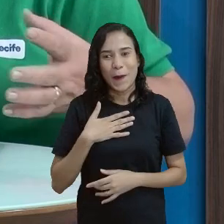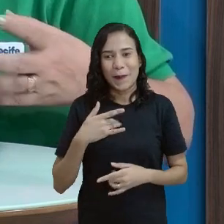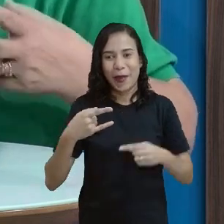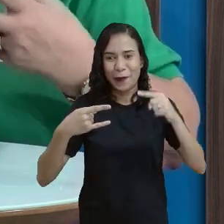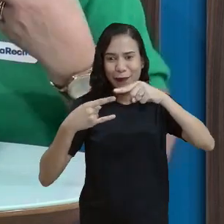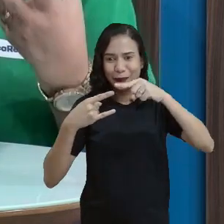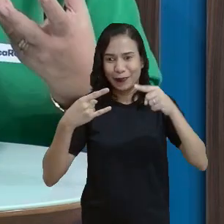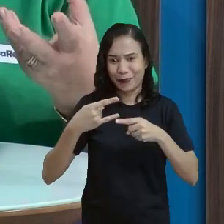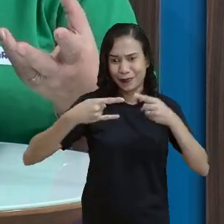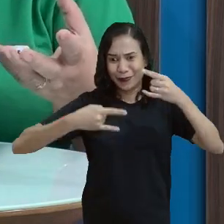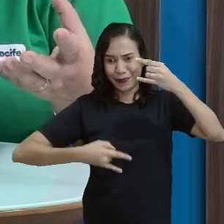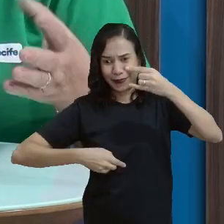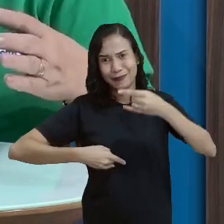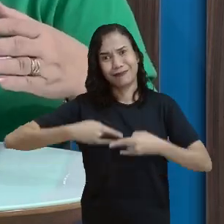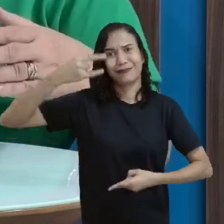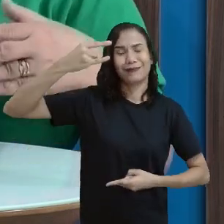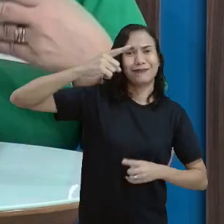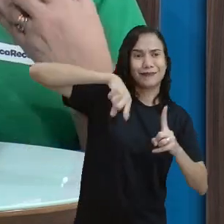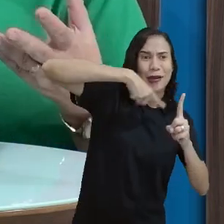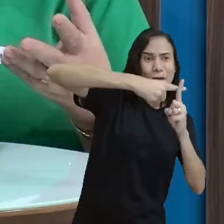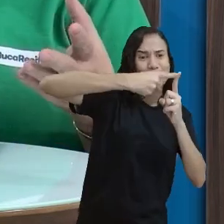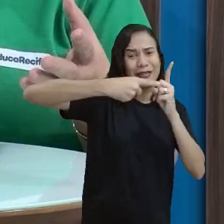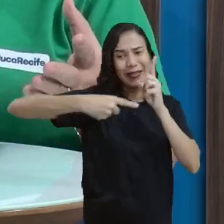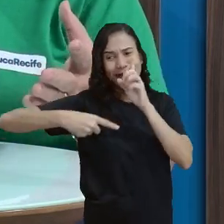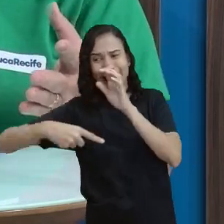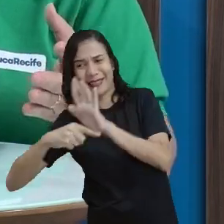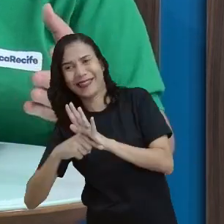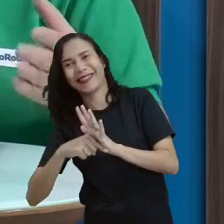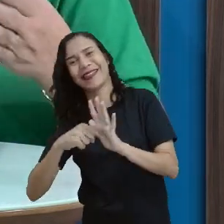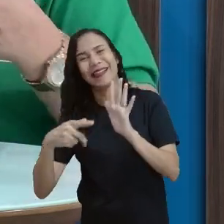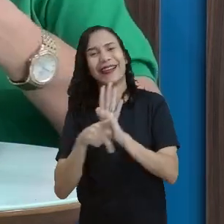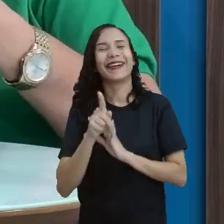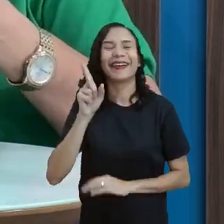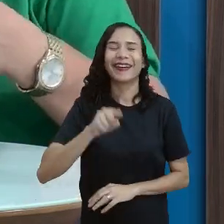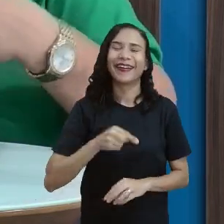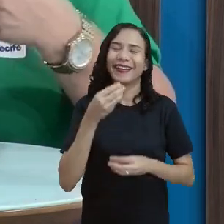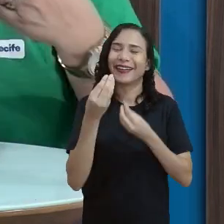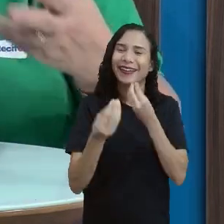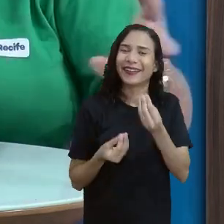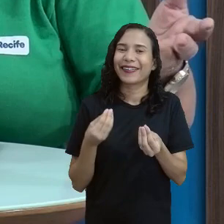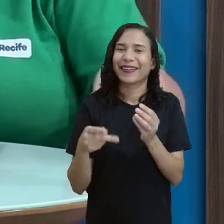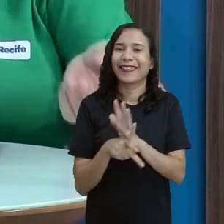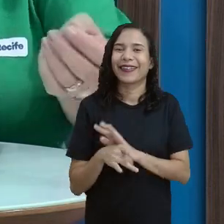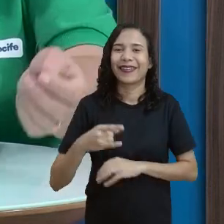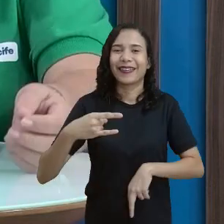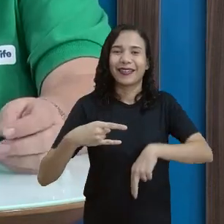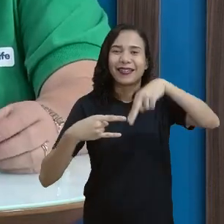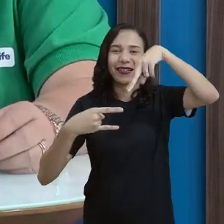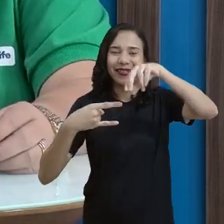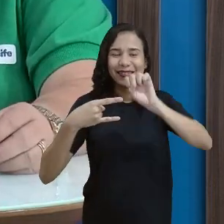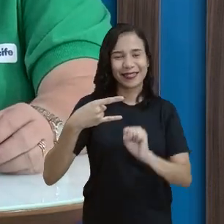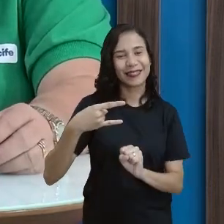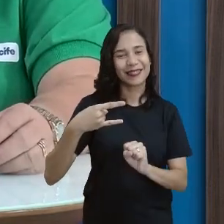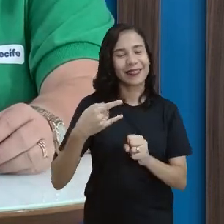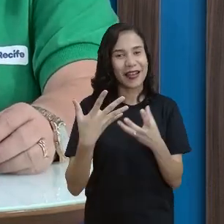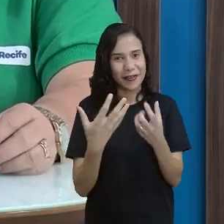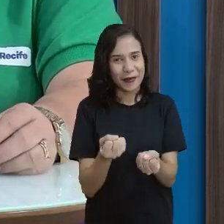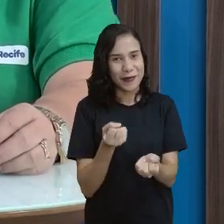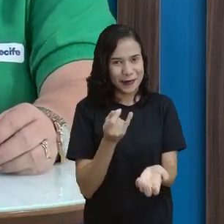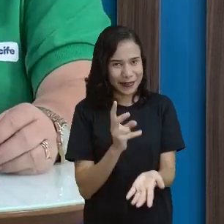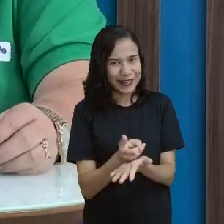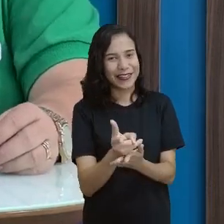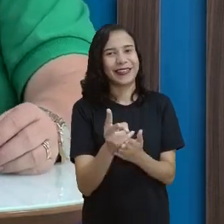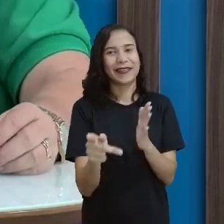os meus polos positivos, os meus polos negativos, né? Que essa questão aí do Polo Norte e o Polo Sul. Mas vamos lá, Carol,